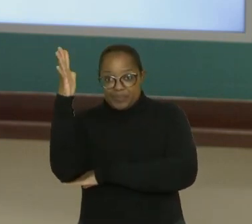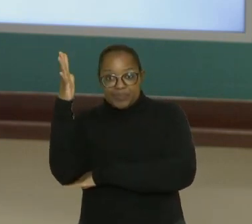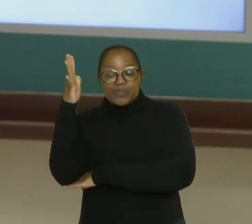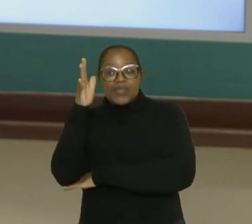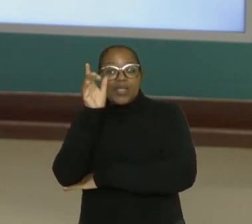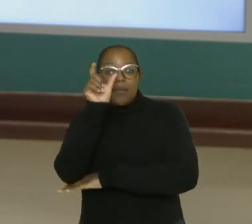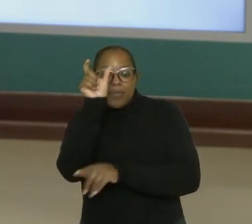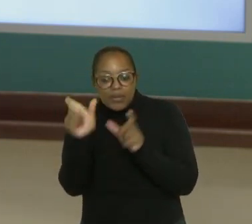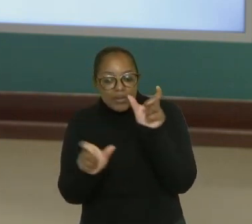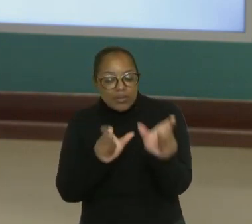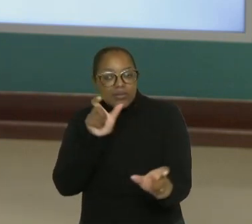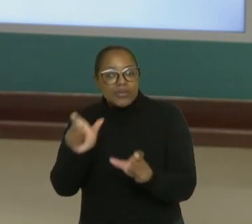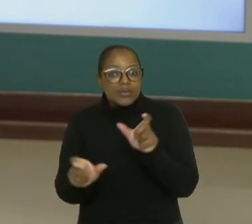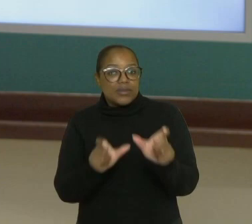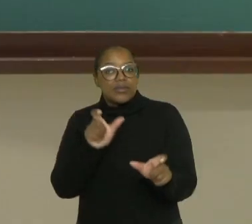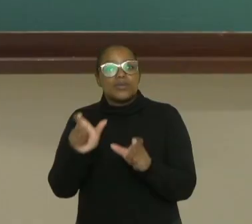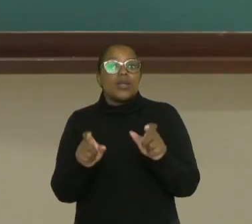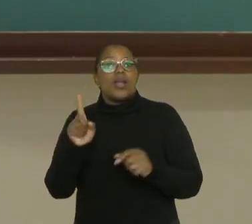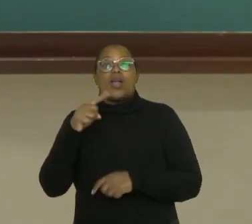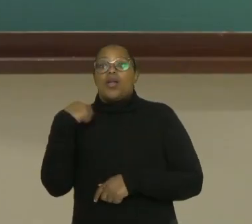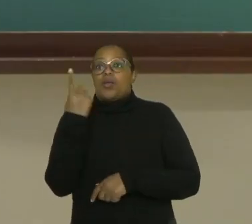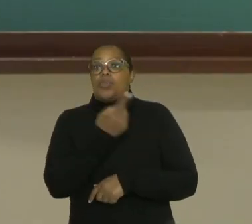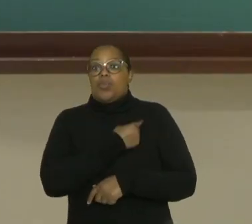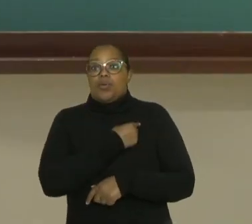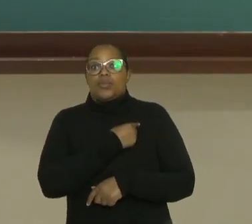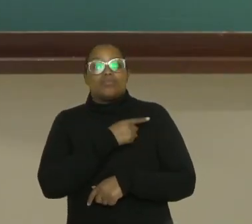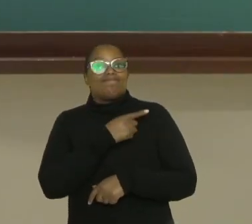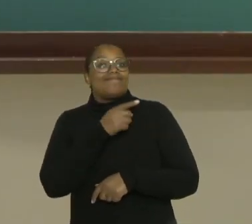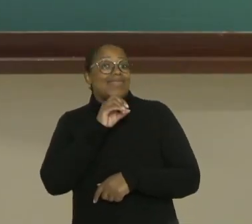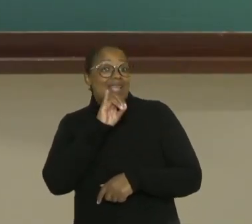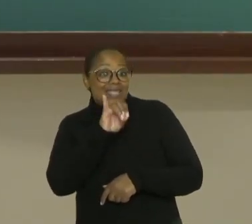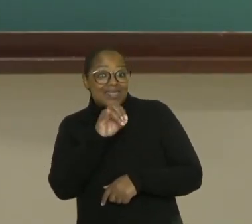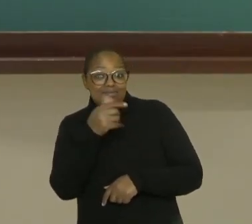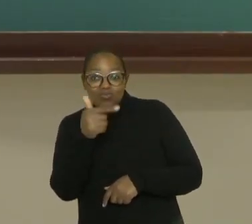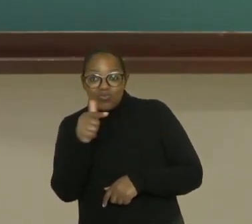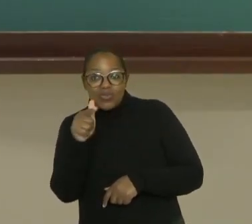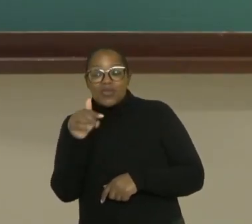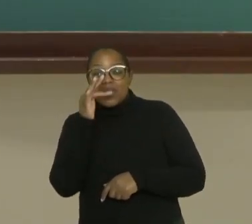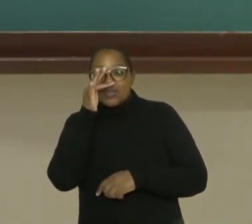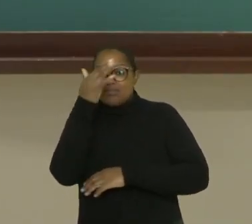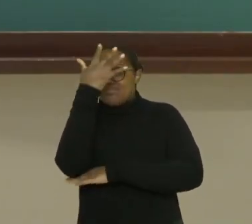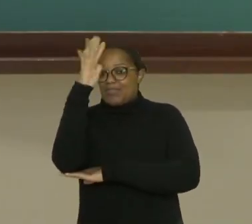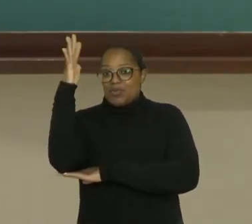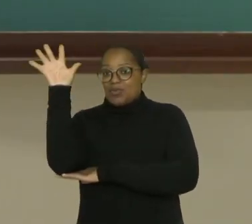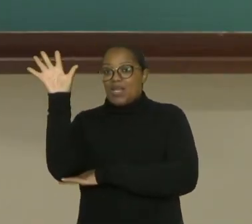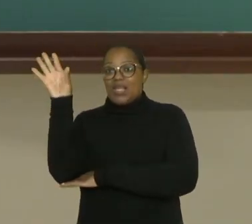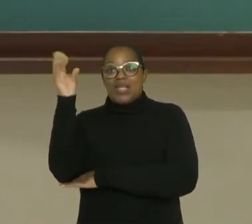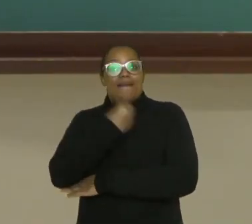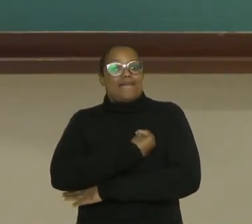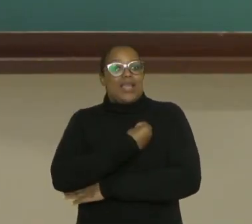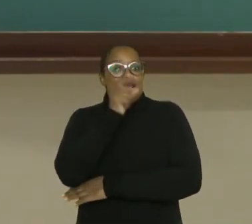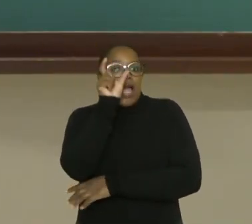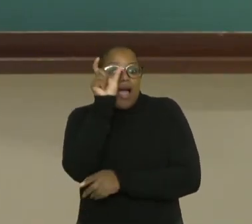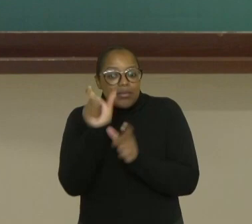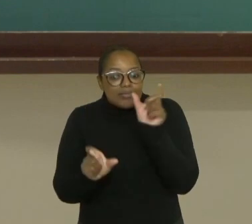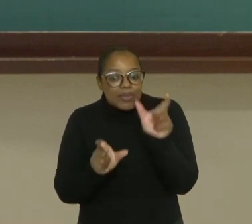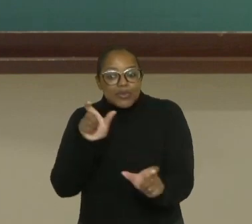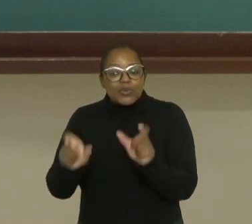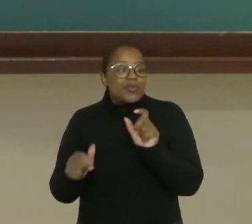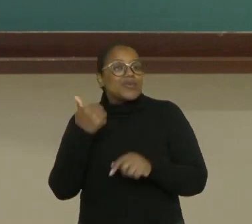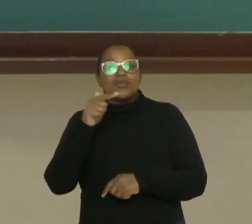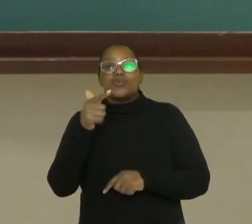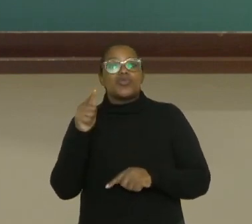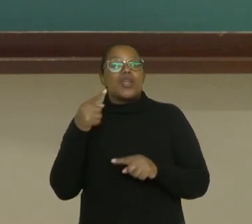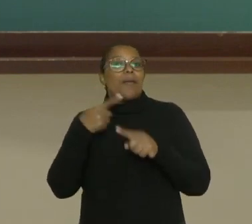humanidade. Inclusive, nós não sobreviveríamos de fato sem a natureza. Hoje é um grande risco o descongelamento